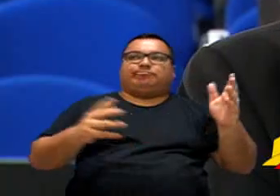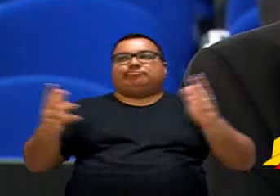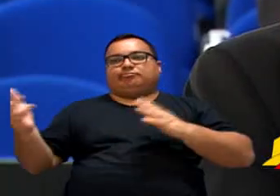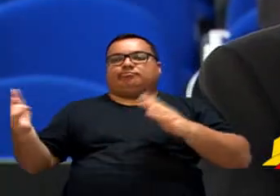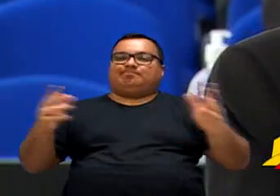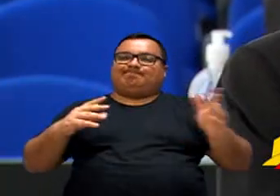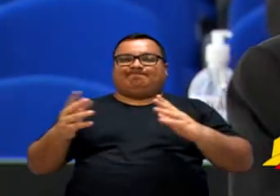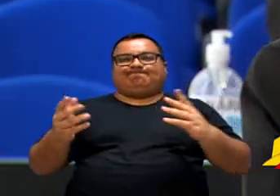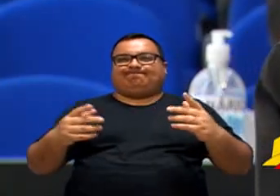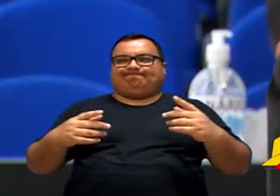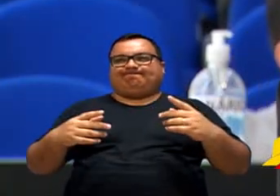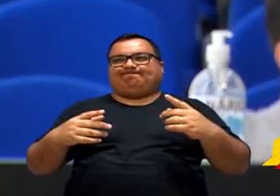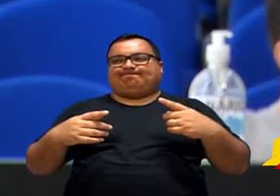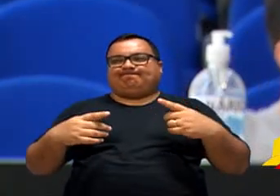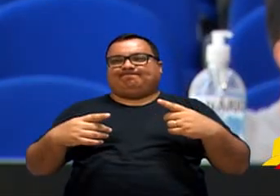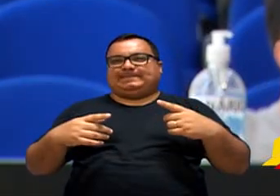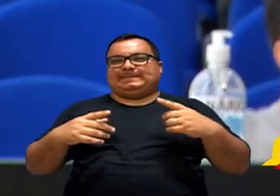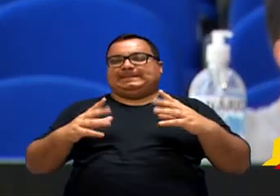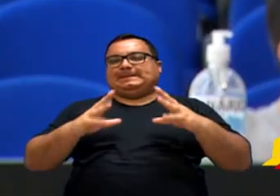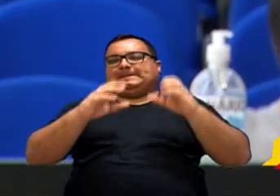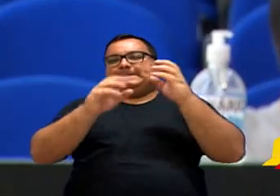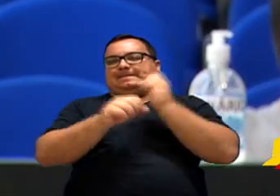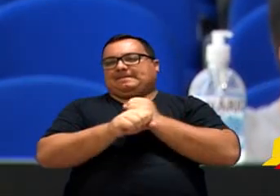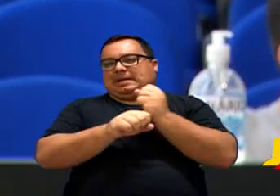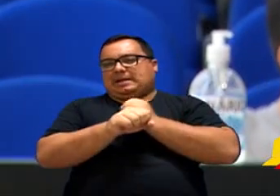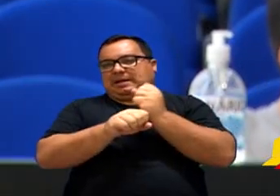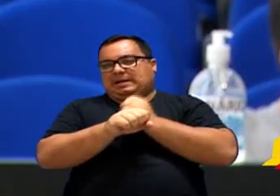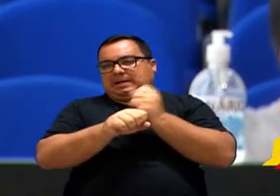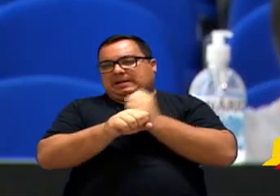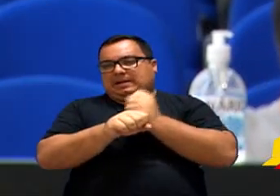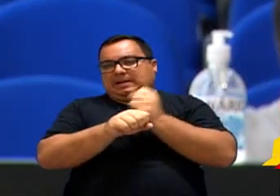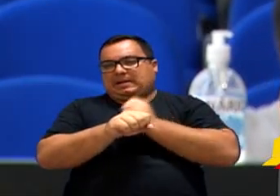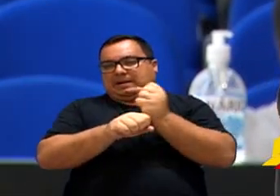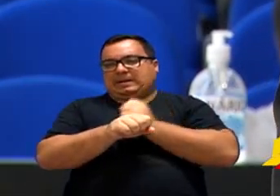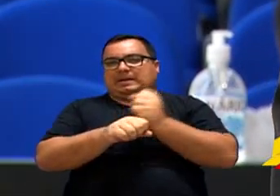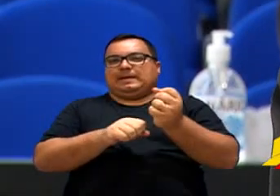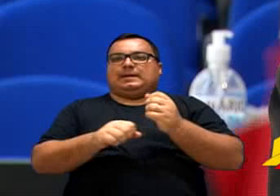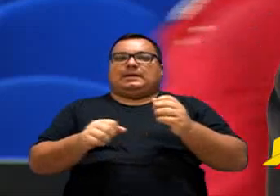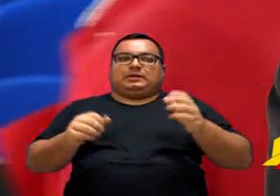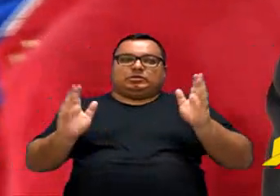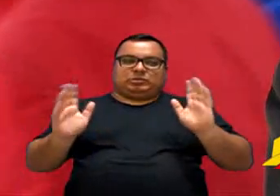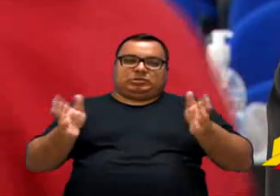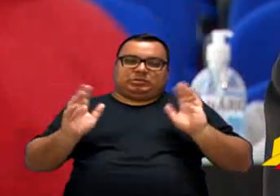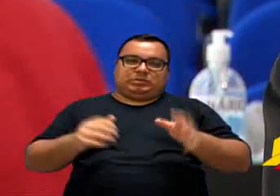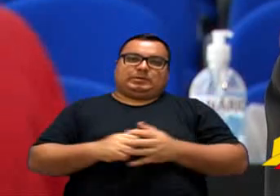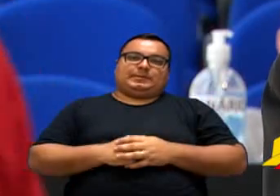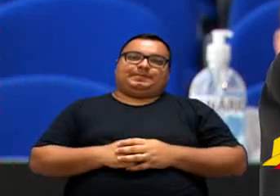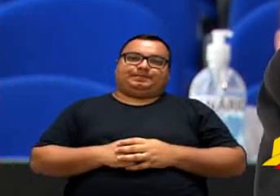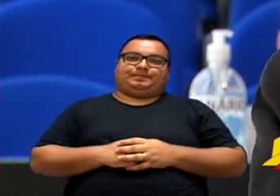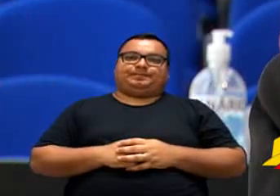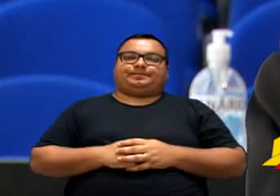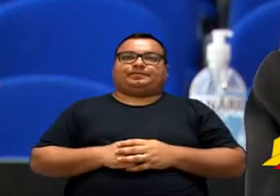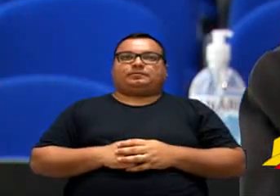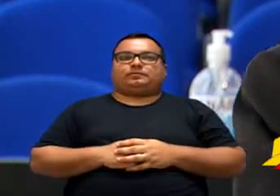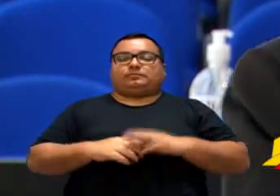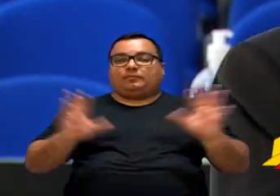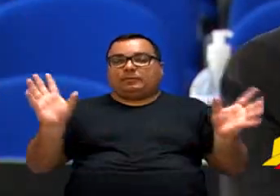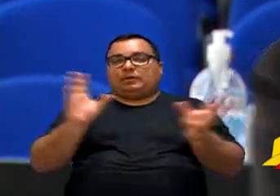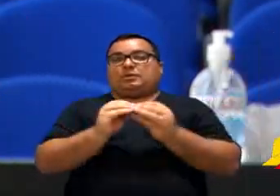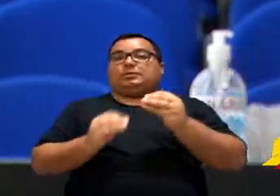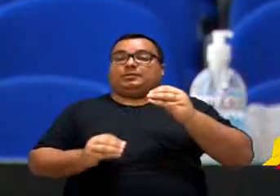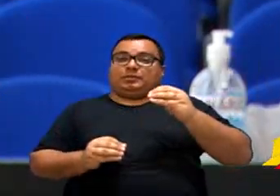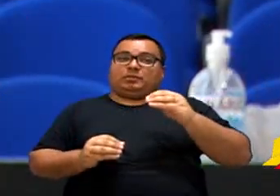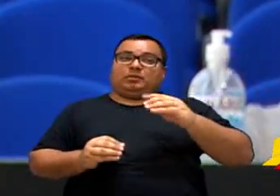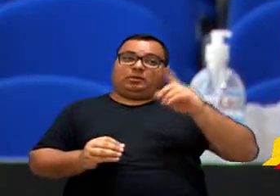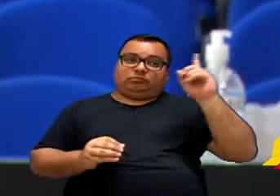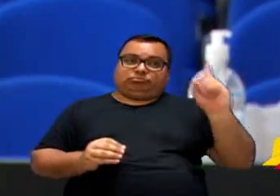lutando com isso, vereador. É o trabalhador, e nós temos que enxergar para quem está na base. O que nós sabemos é que na história tem que ter lado. É. Ou